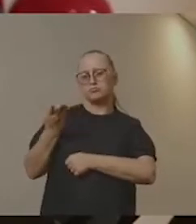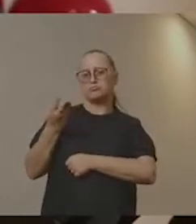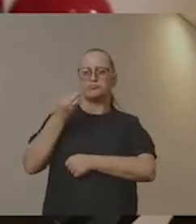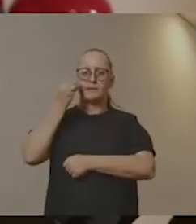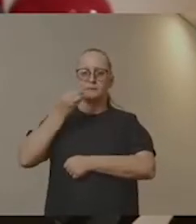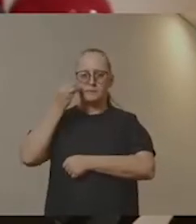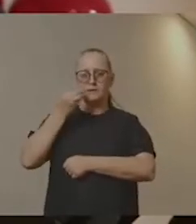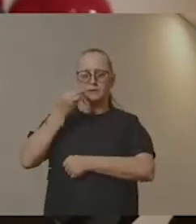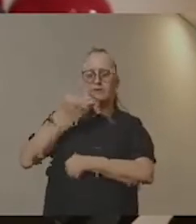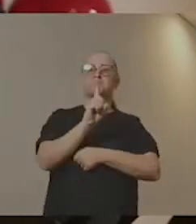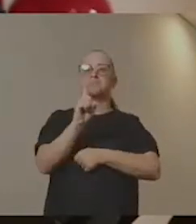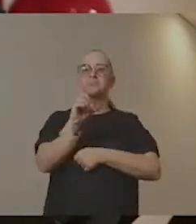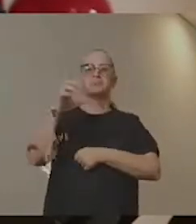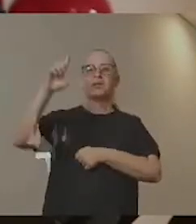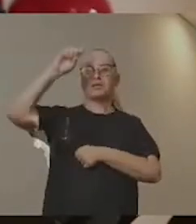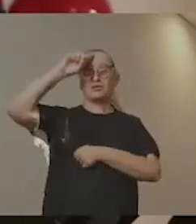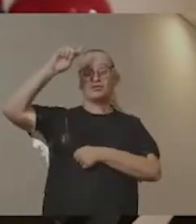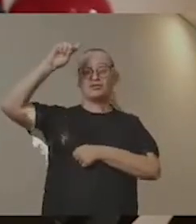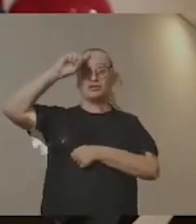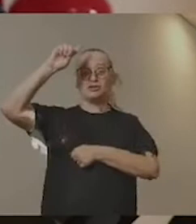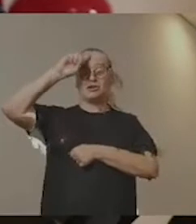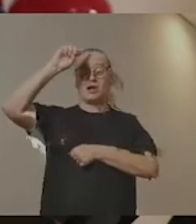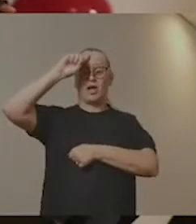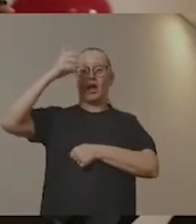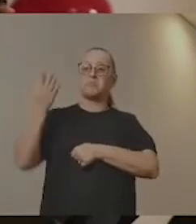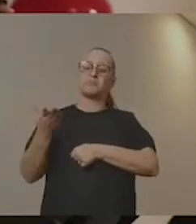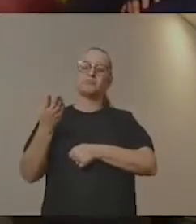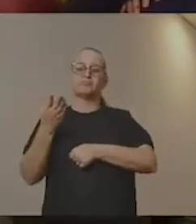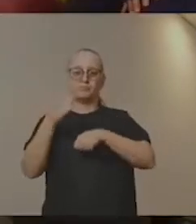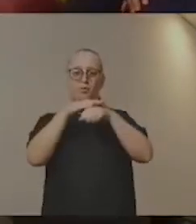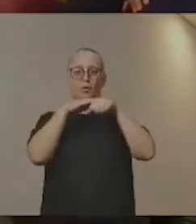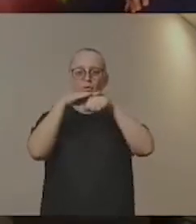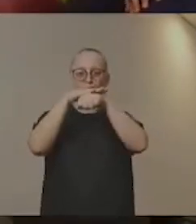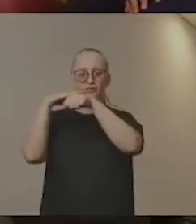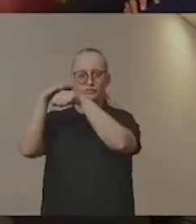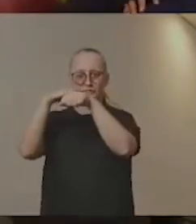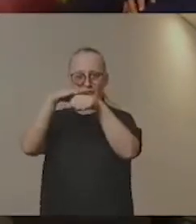eu fico lá cada dia mais tentando conversar com eles. Uhum.